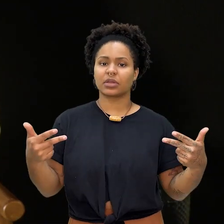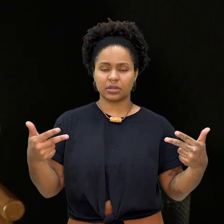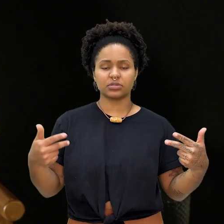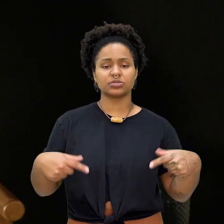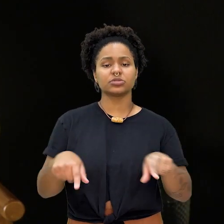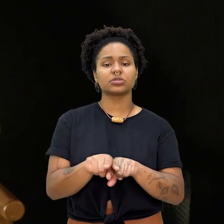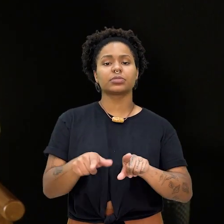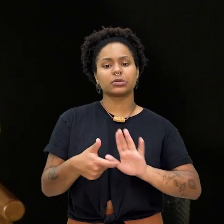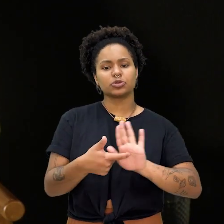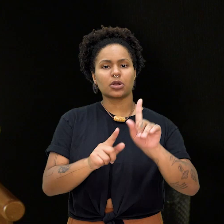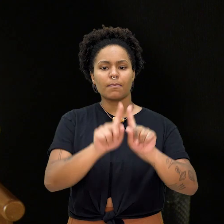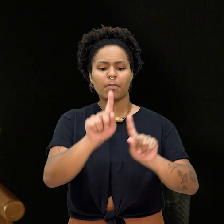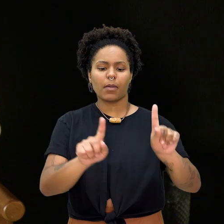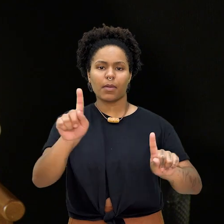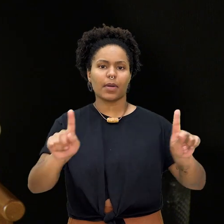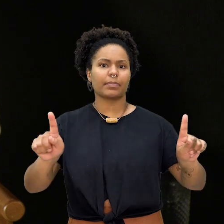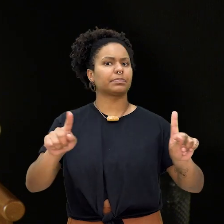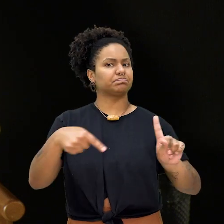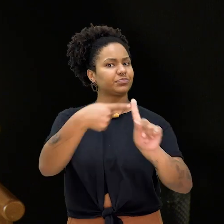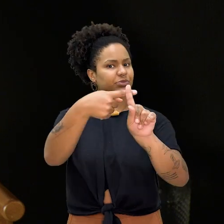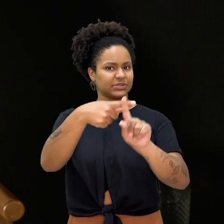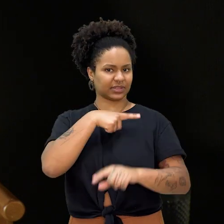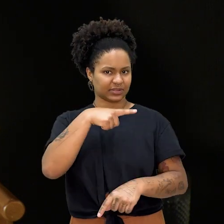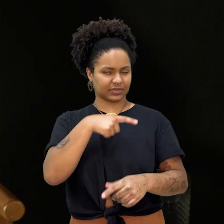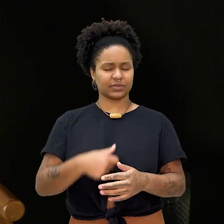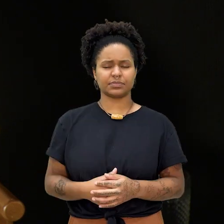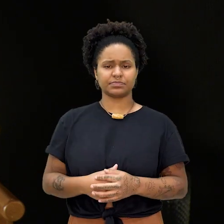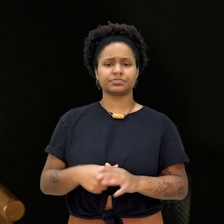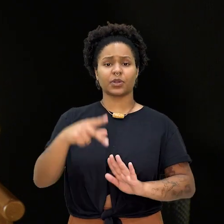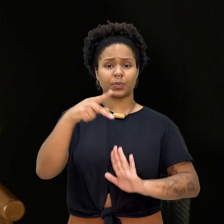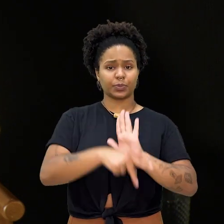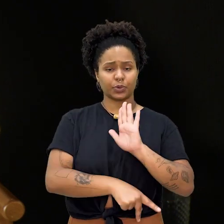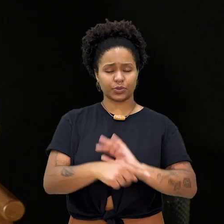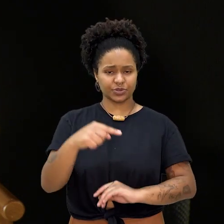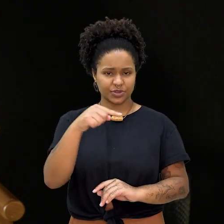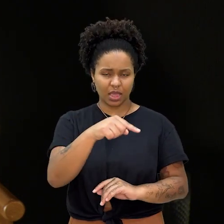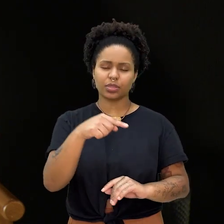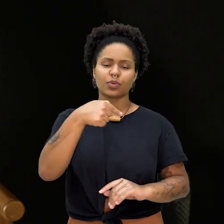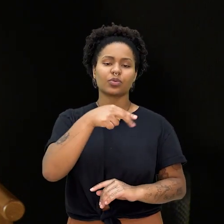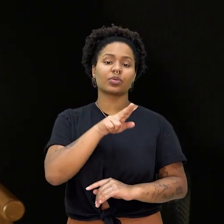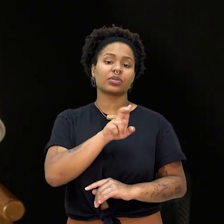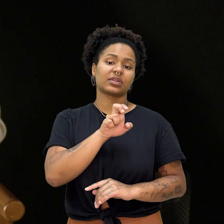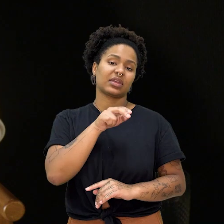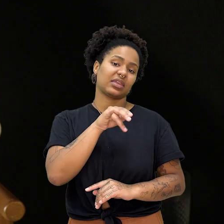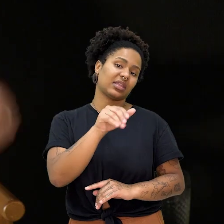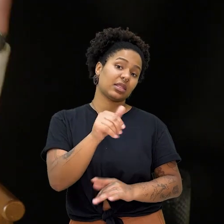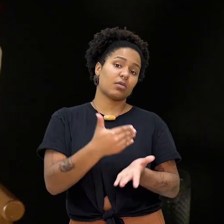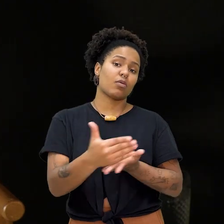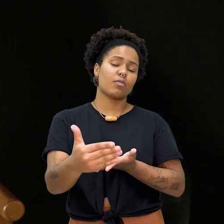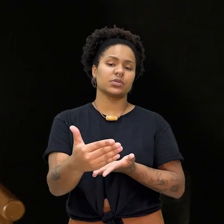novidades e indicadores bastante positivos. O projeto do Quênia